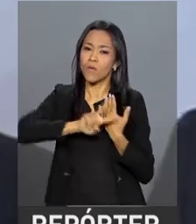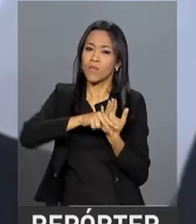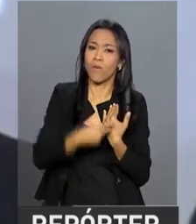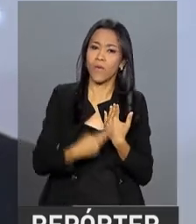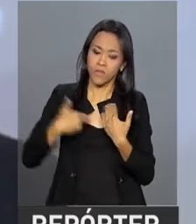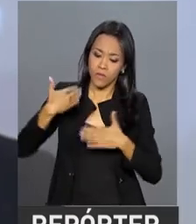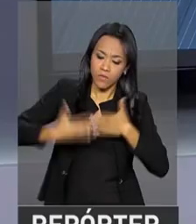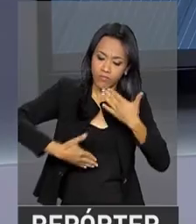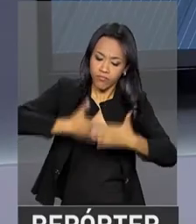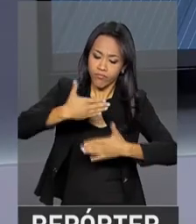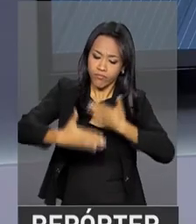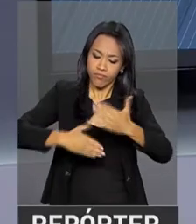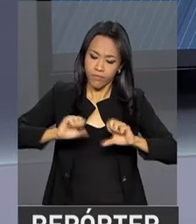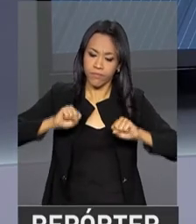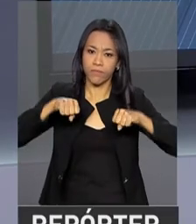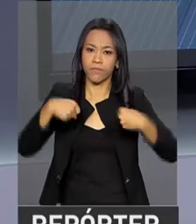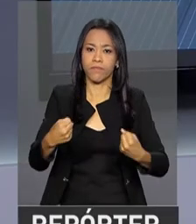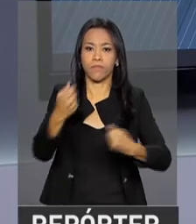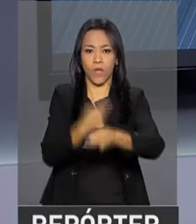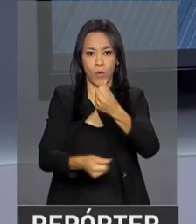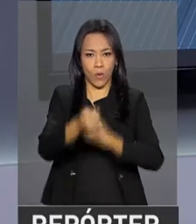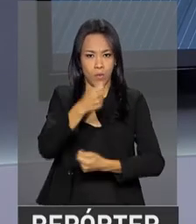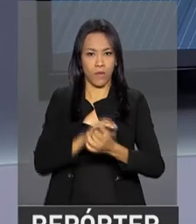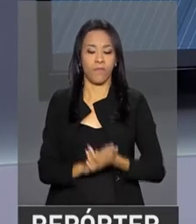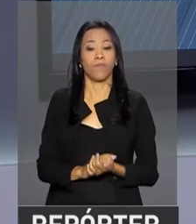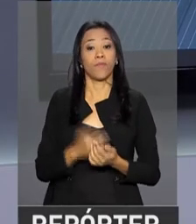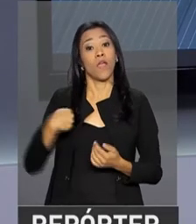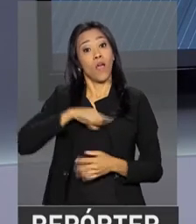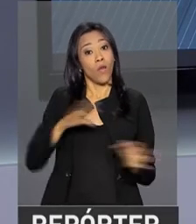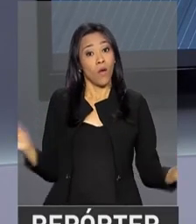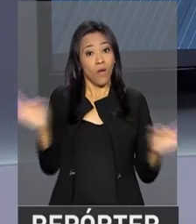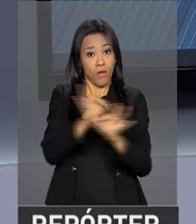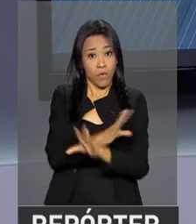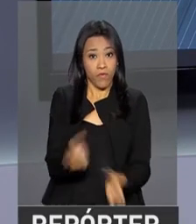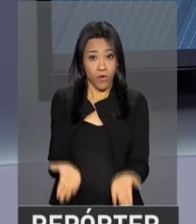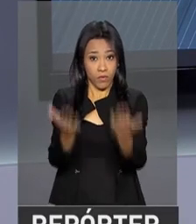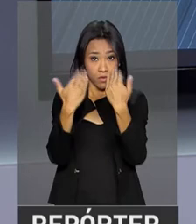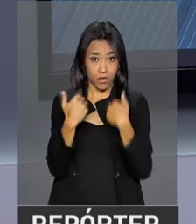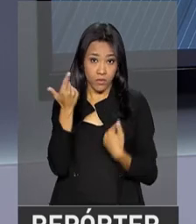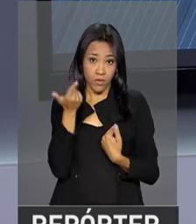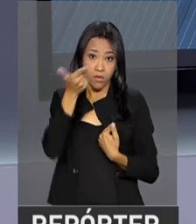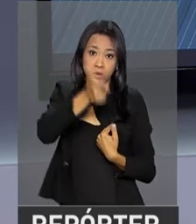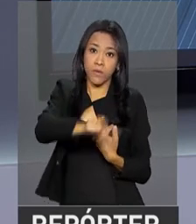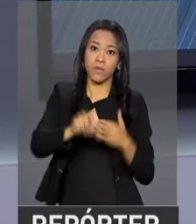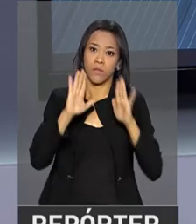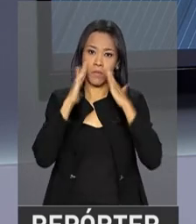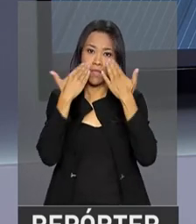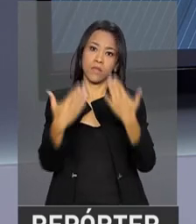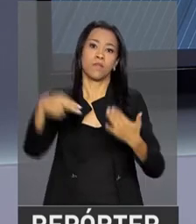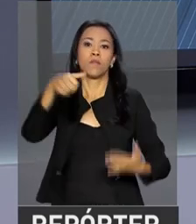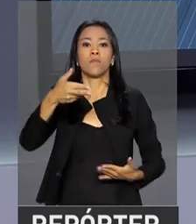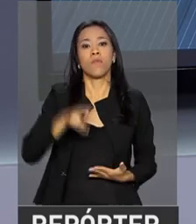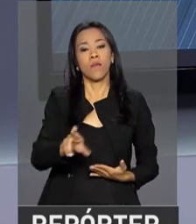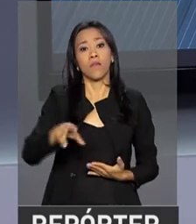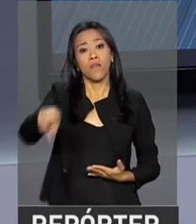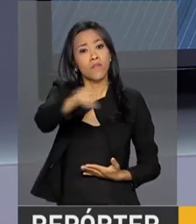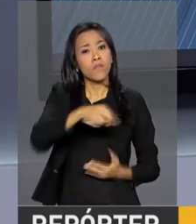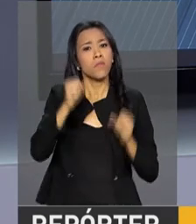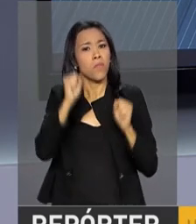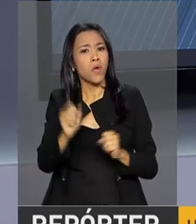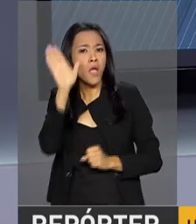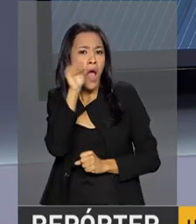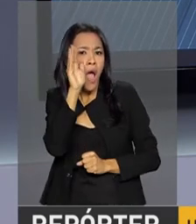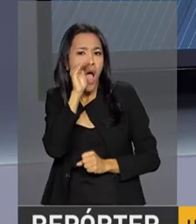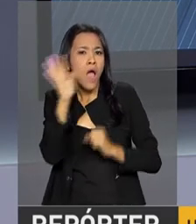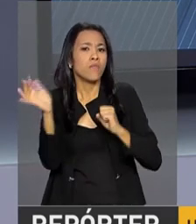recuperação da economia. Nós ficamos por aqui. Voltamos em uma hora na próxima edição do Repórter NBR. Você pode